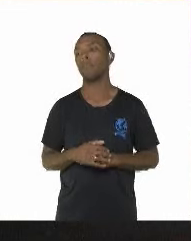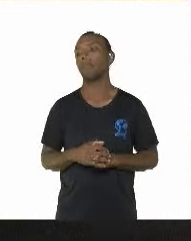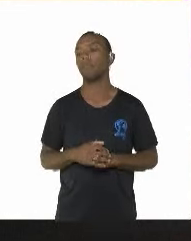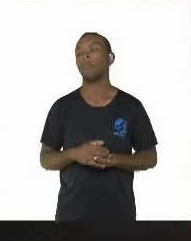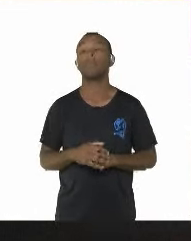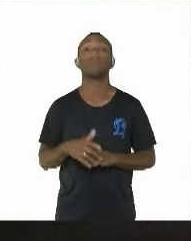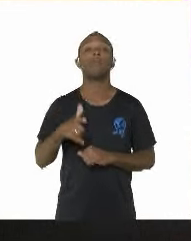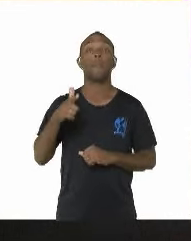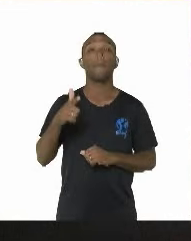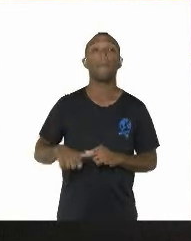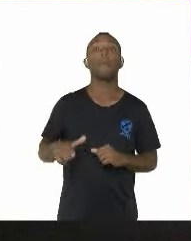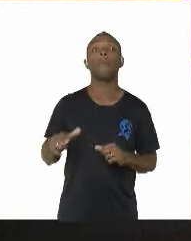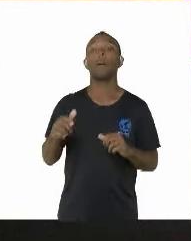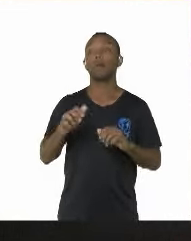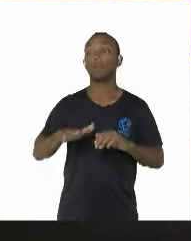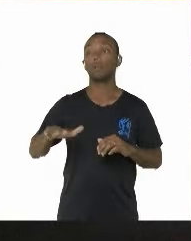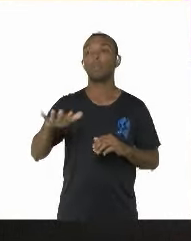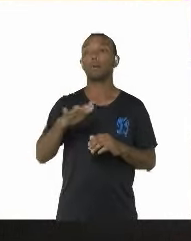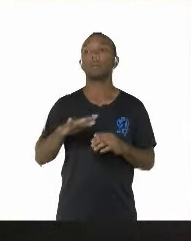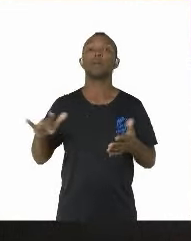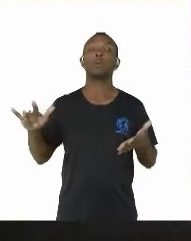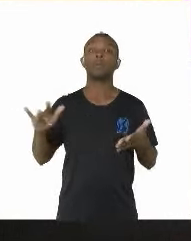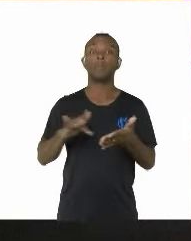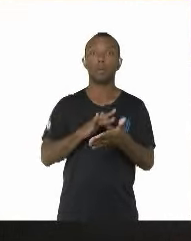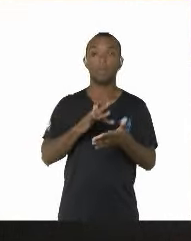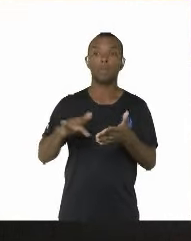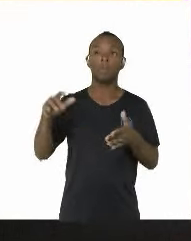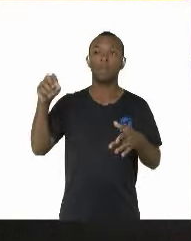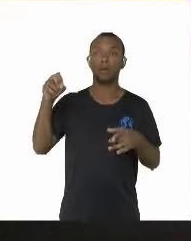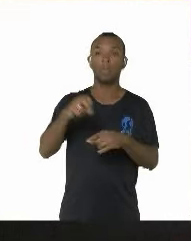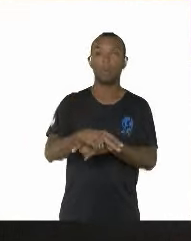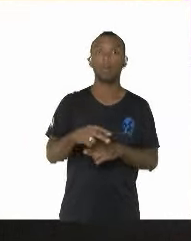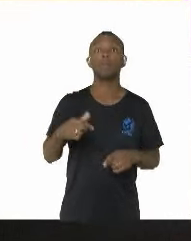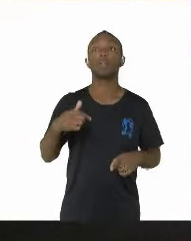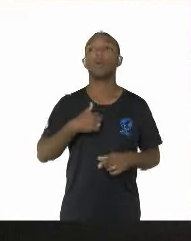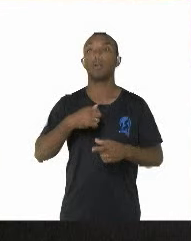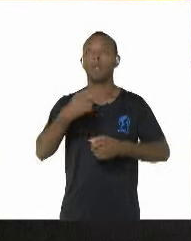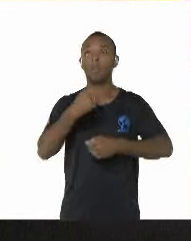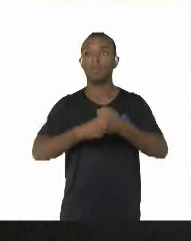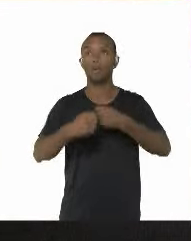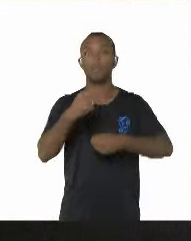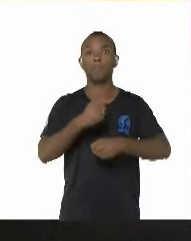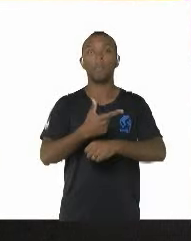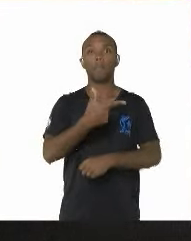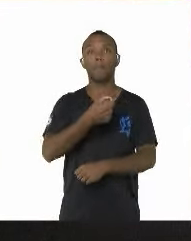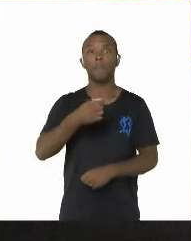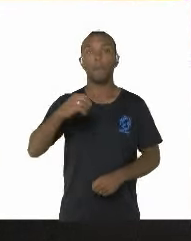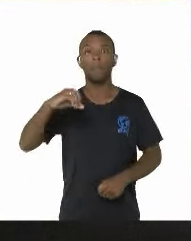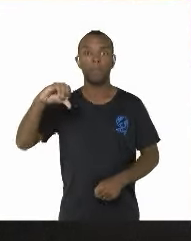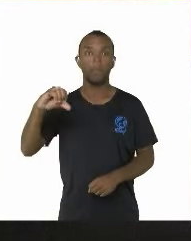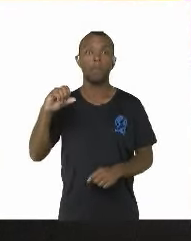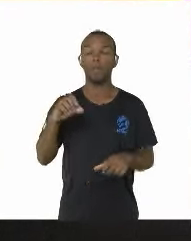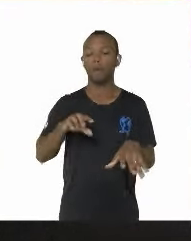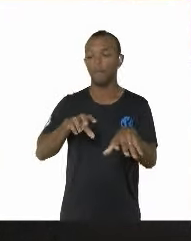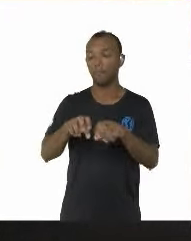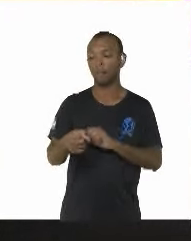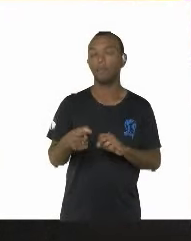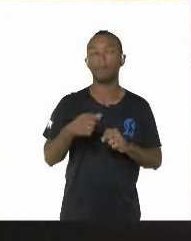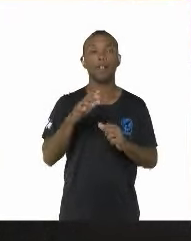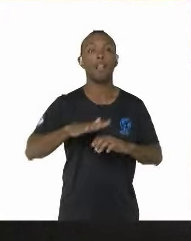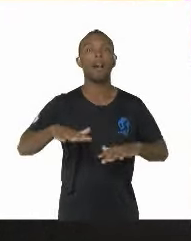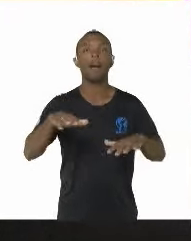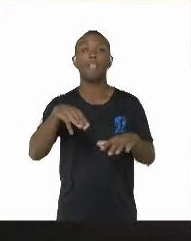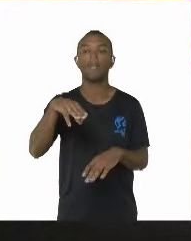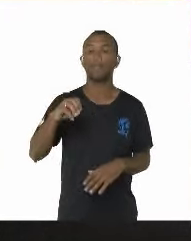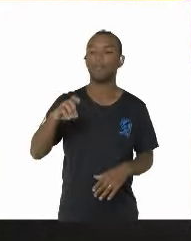Entrando na era digital. Bom, eu me formei lá em 2009 em moda e no final do curso, a